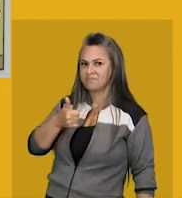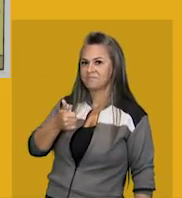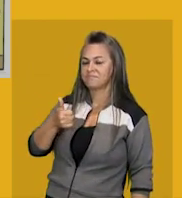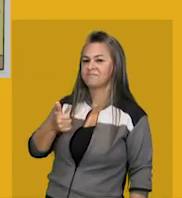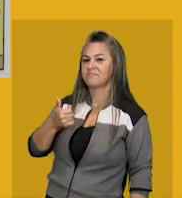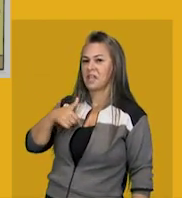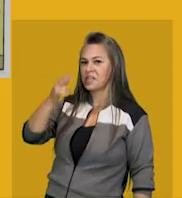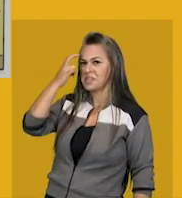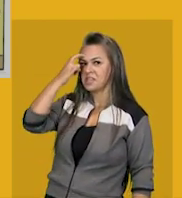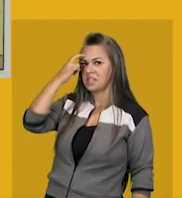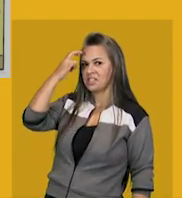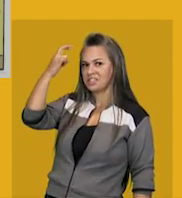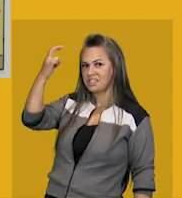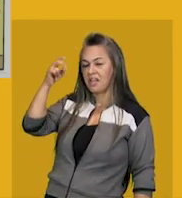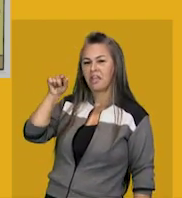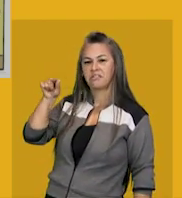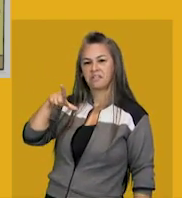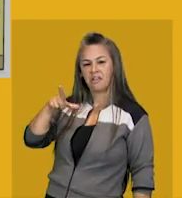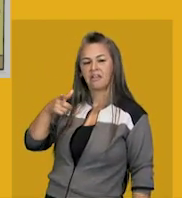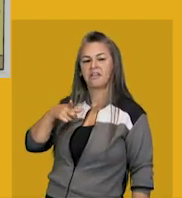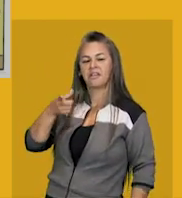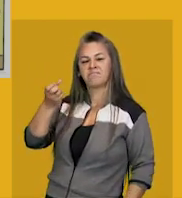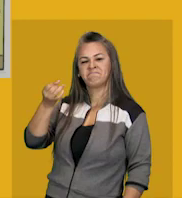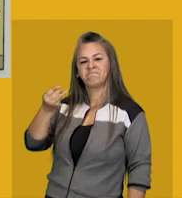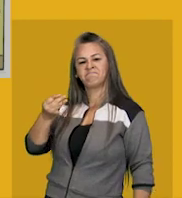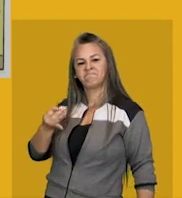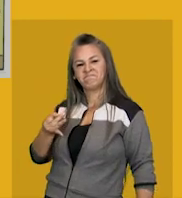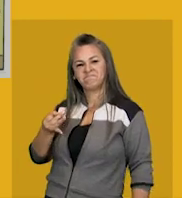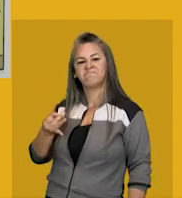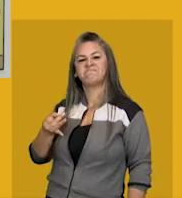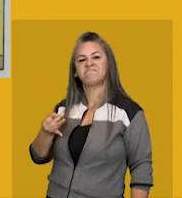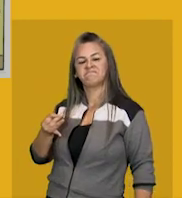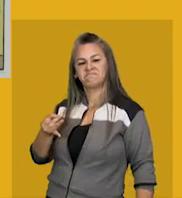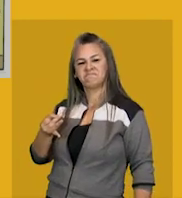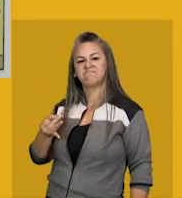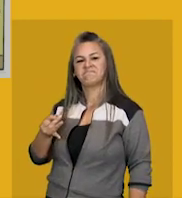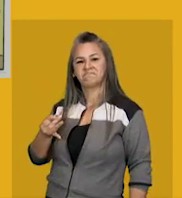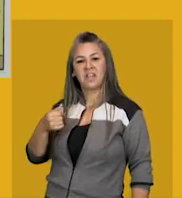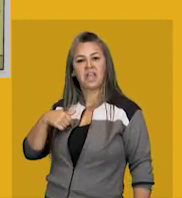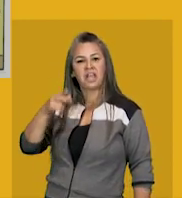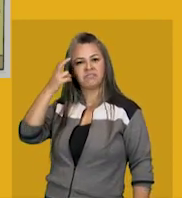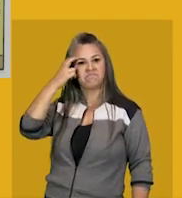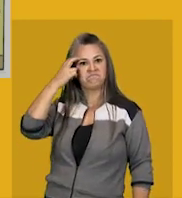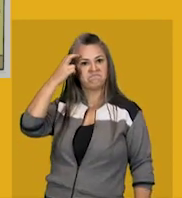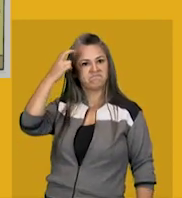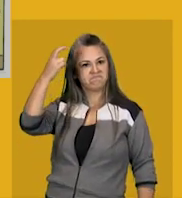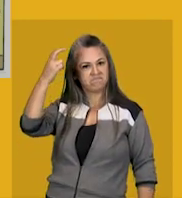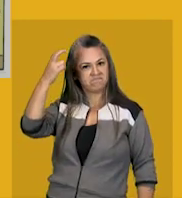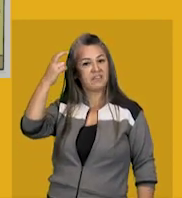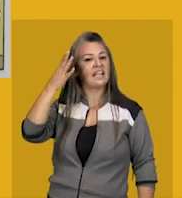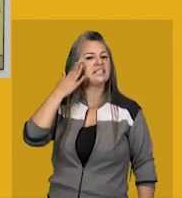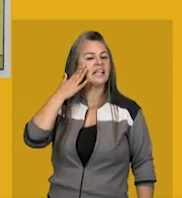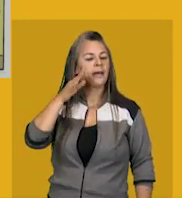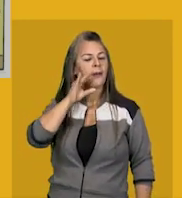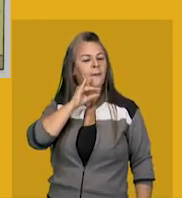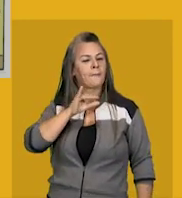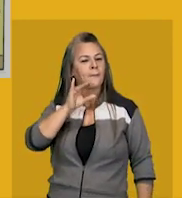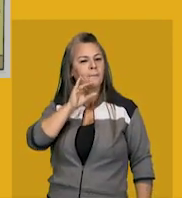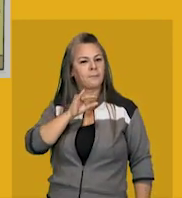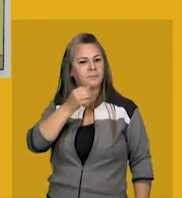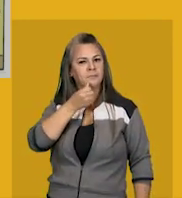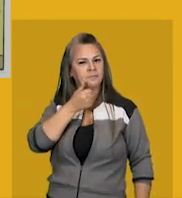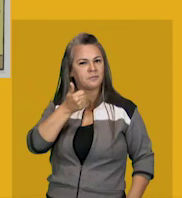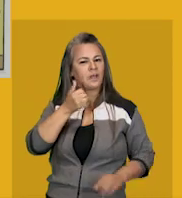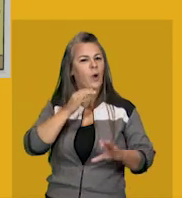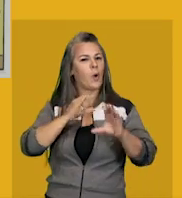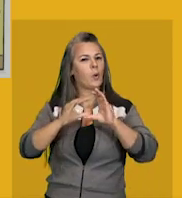usa muito da argumentação para se dar bem em situações. Ele é muito inteligente, ele sabe usar a língua, ele se comunica muito